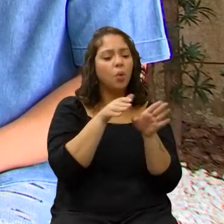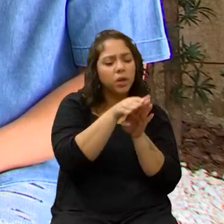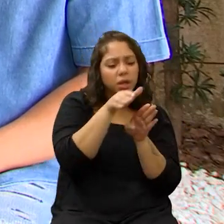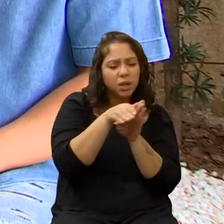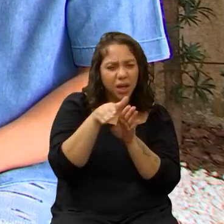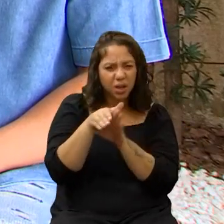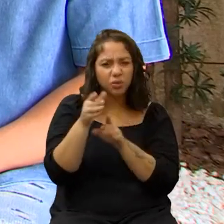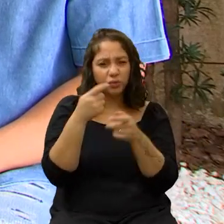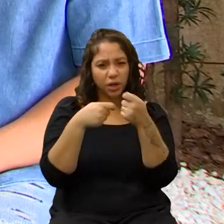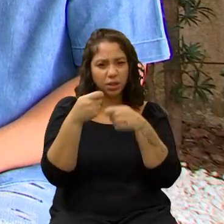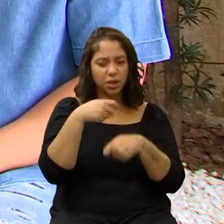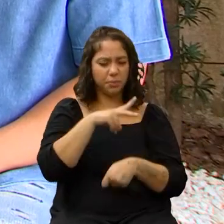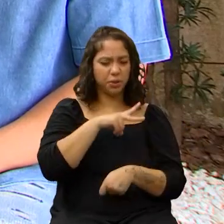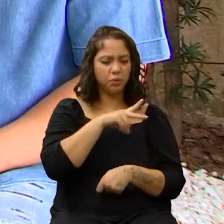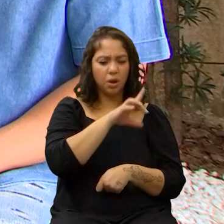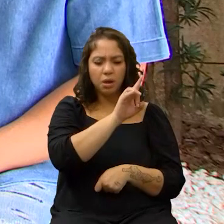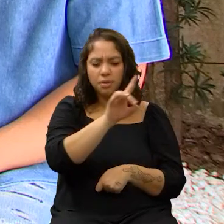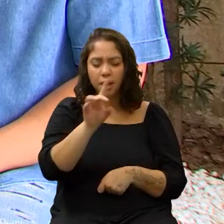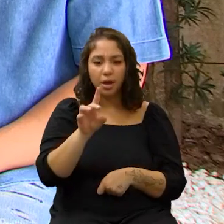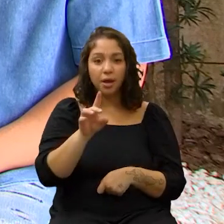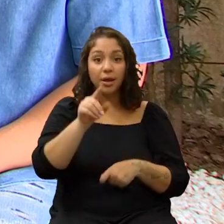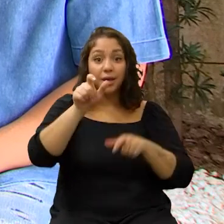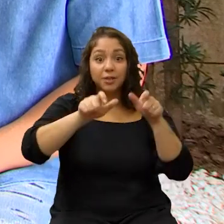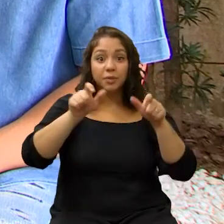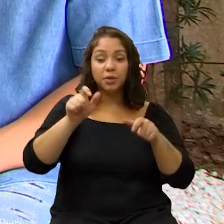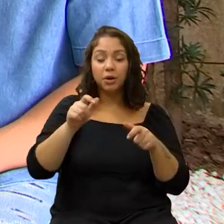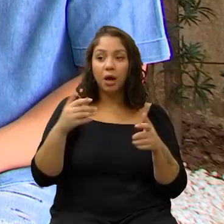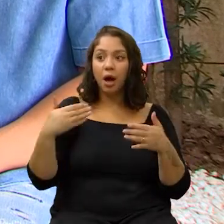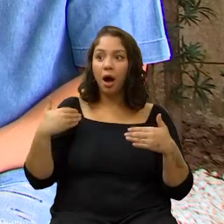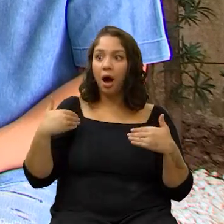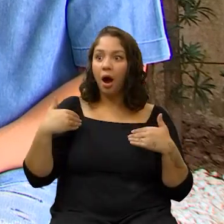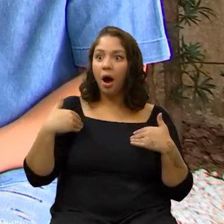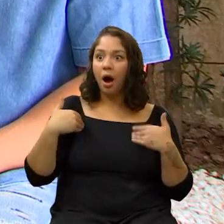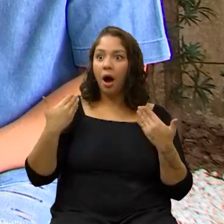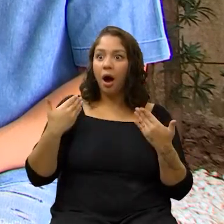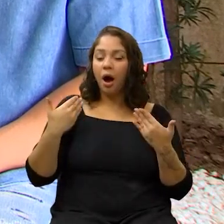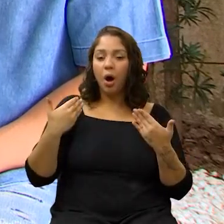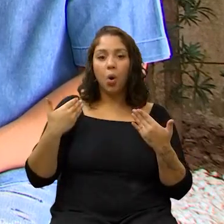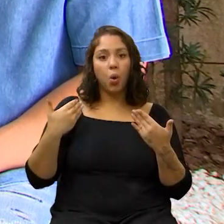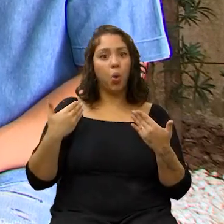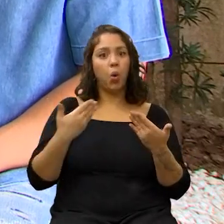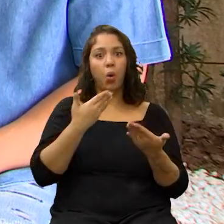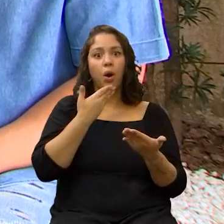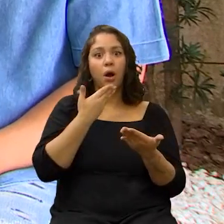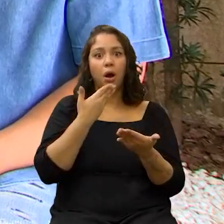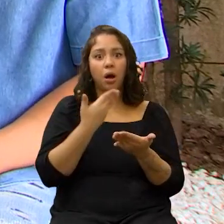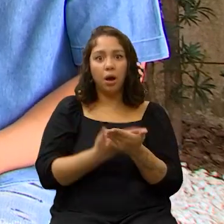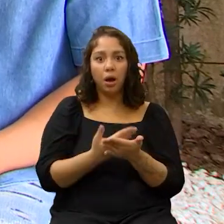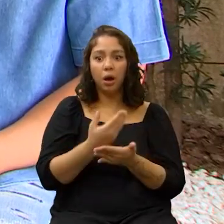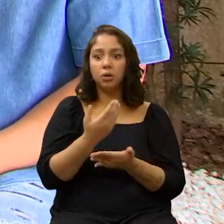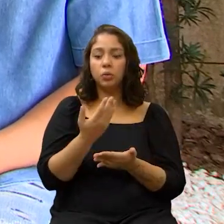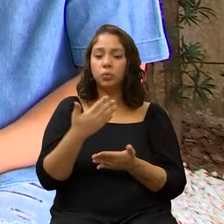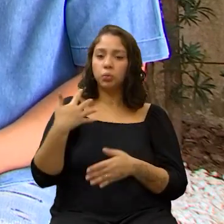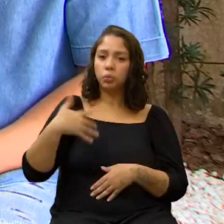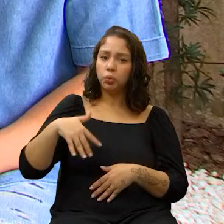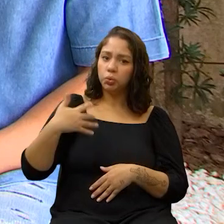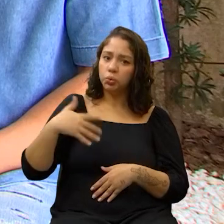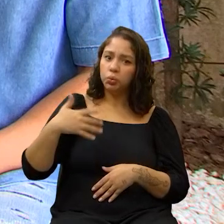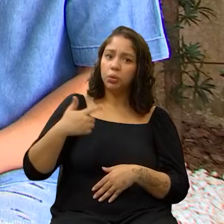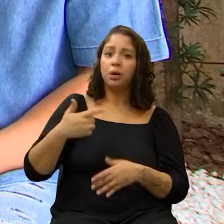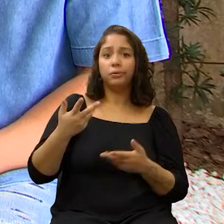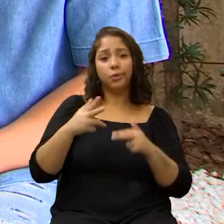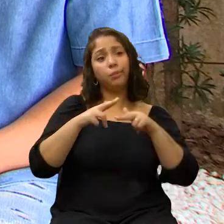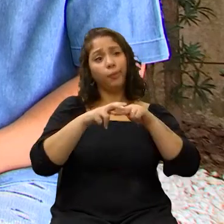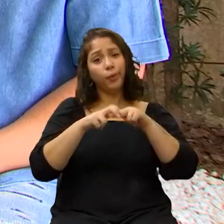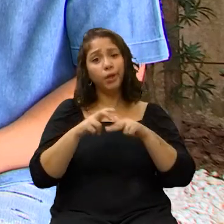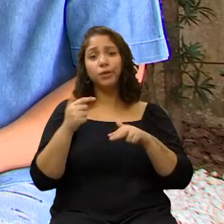finanças pessoais. É interessante você ver o choque que a pessoa toma na hora que ela vê o tanto que ela está gastando. E aí ela entende, nossa, é por